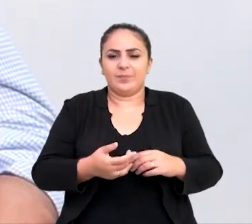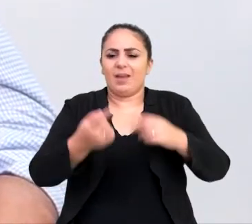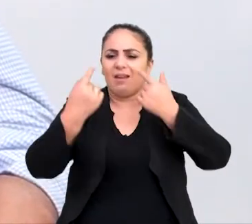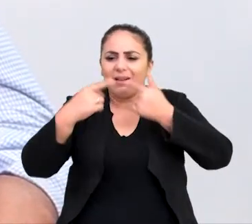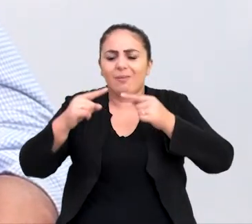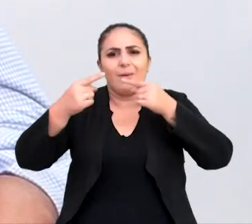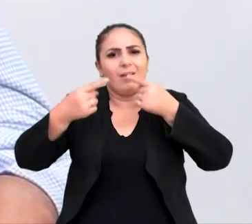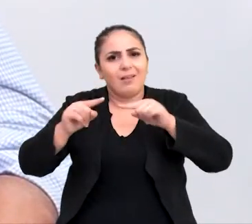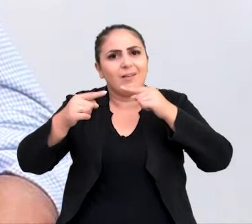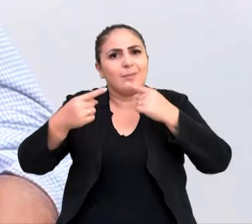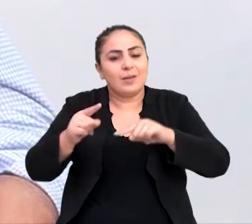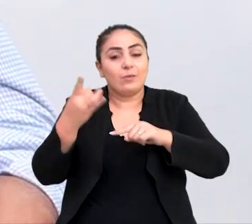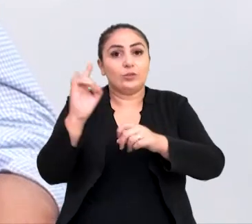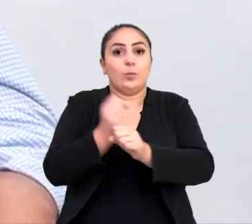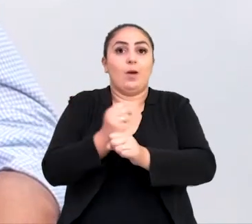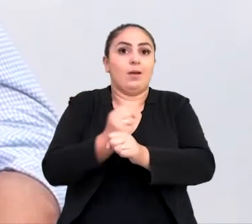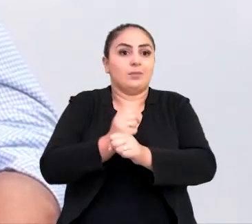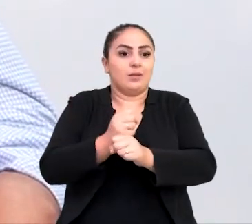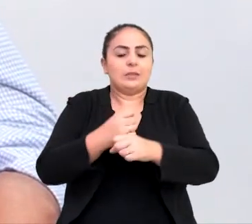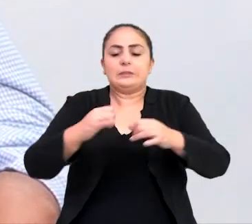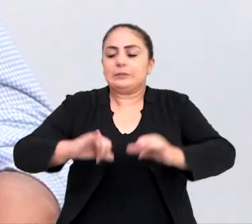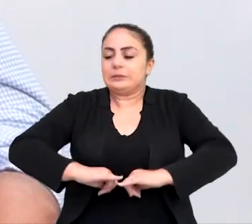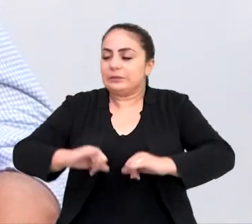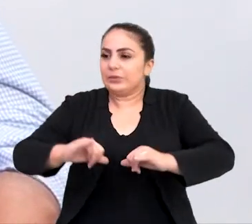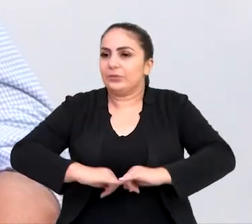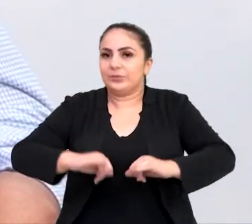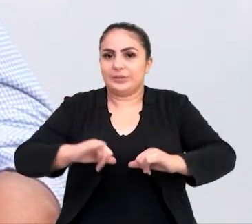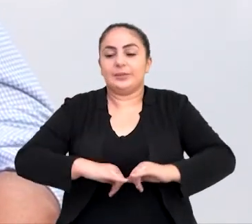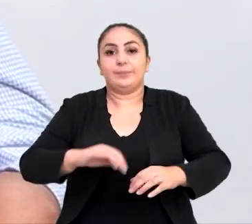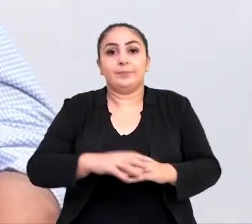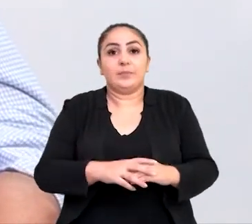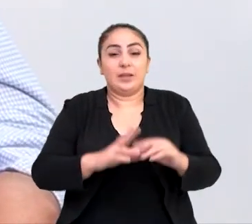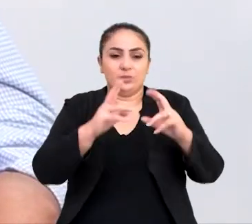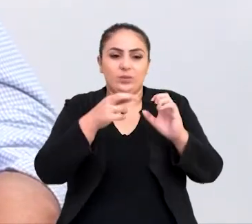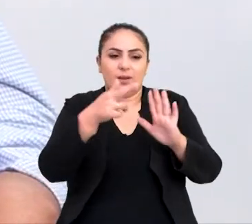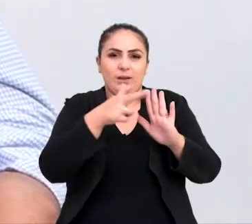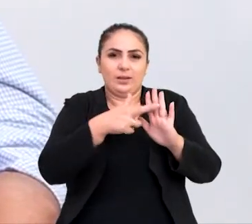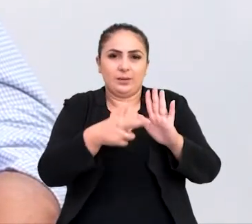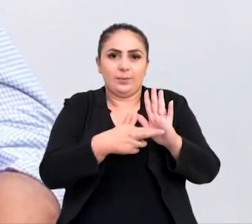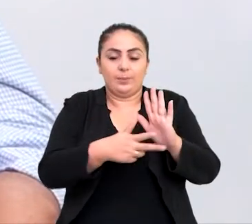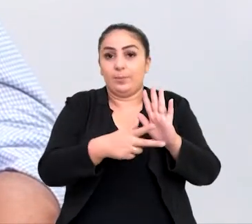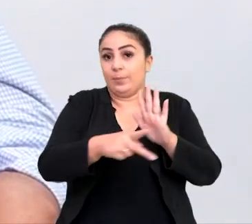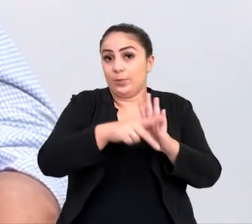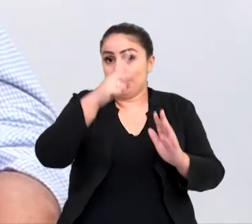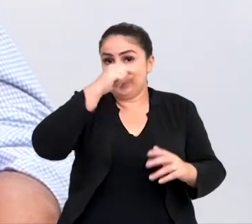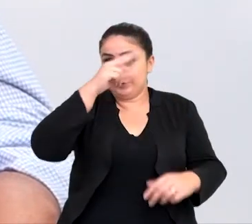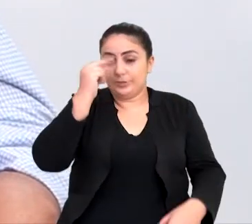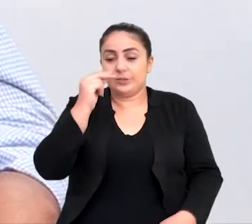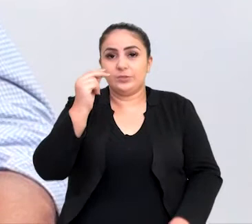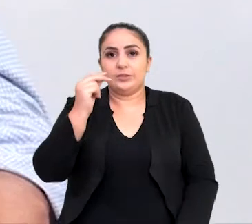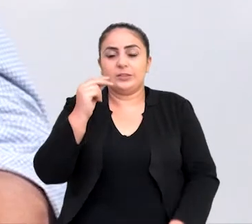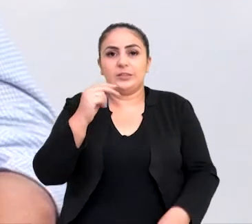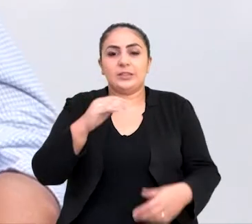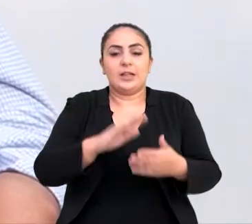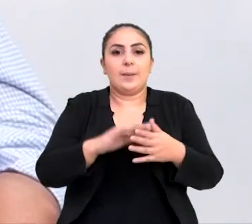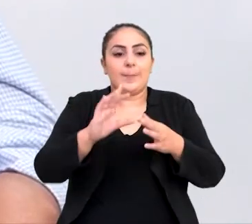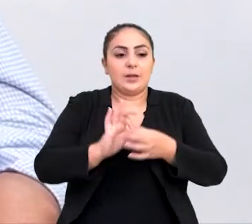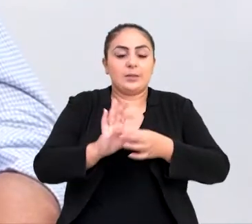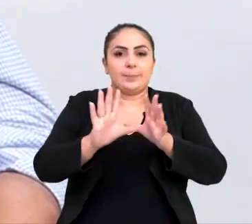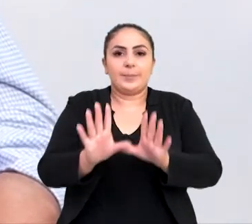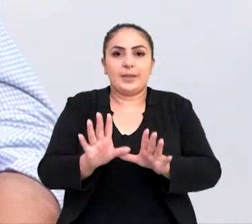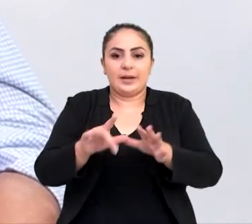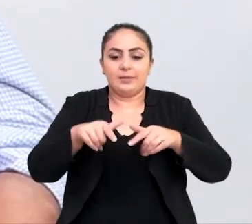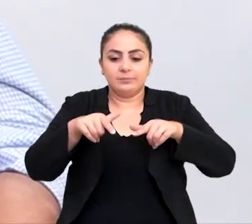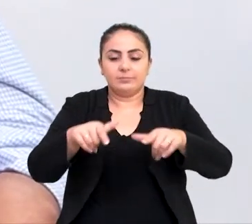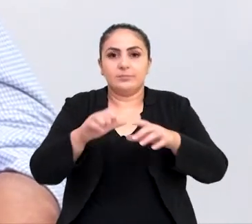reclamei demais nos últimos anos, sofri demais com a parte burocrática da prefeitura. Para liberar um alvará